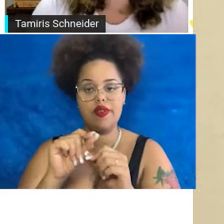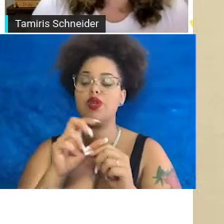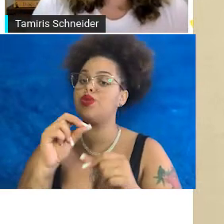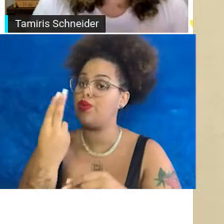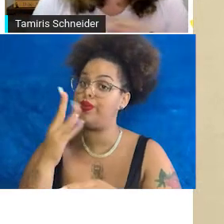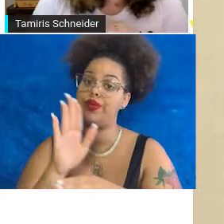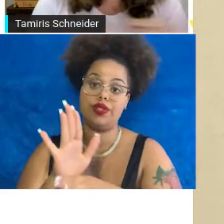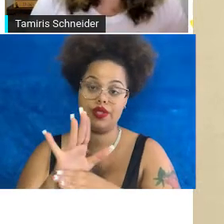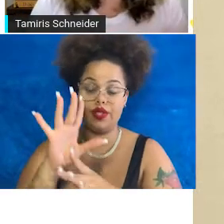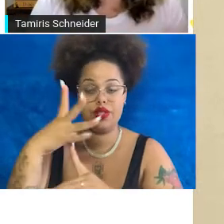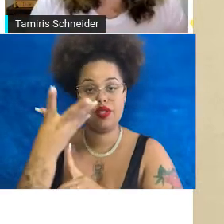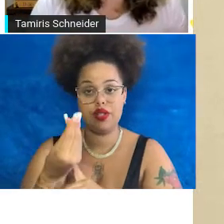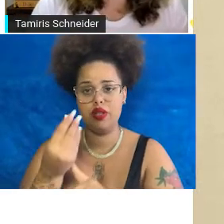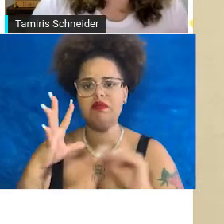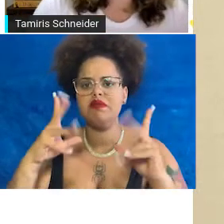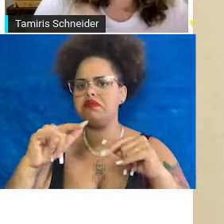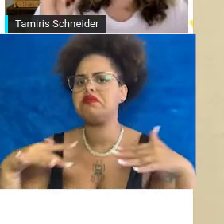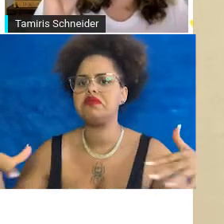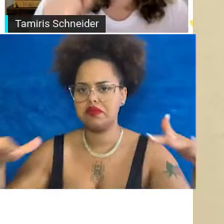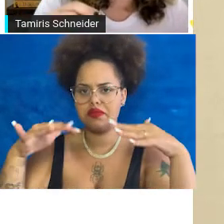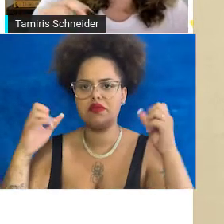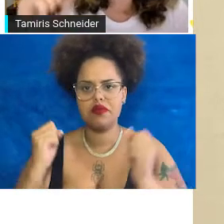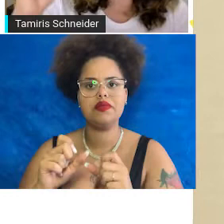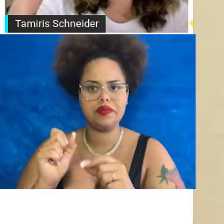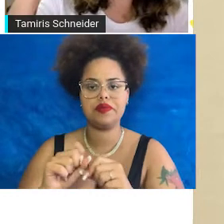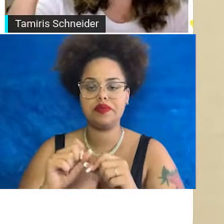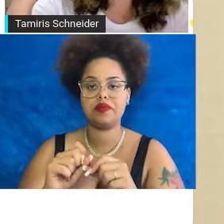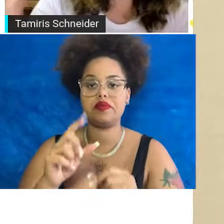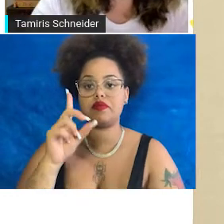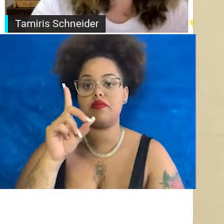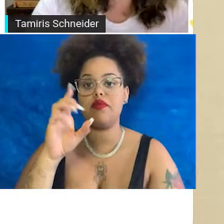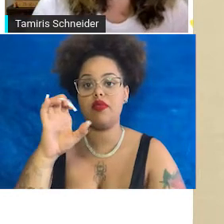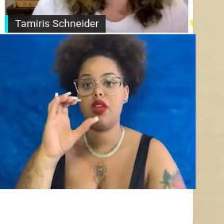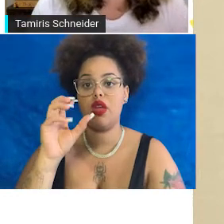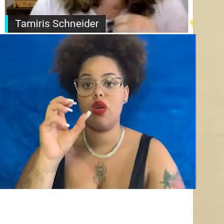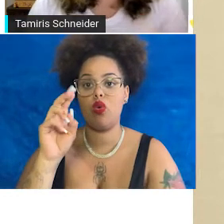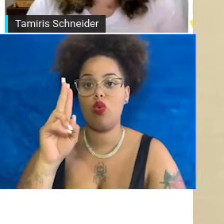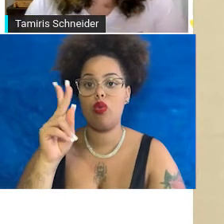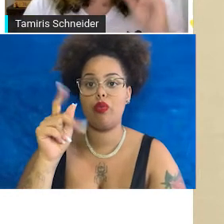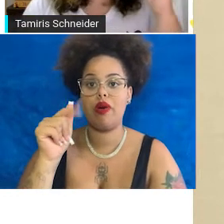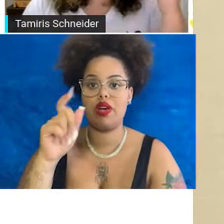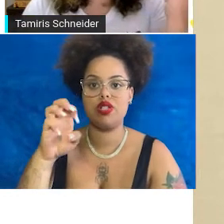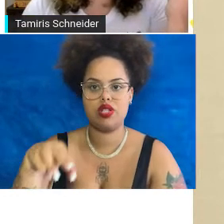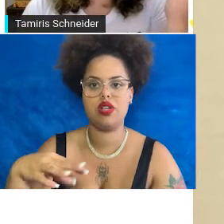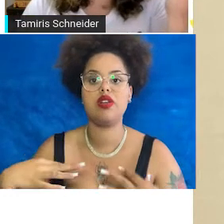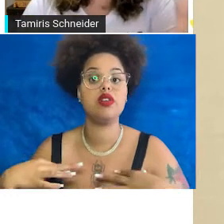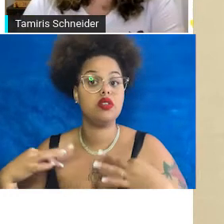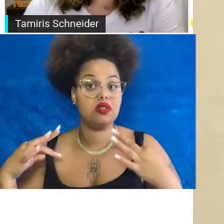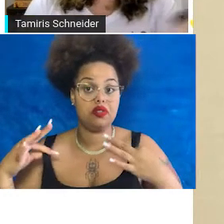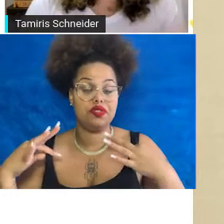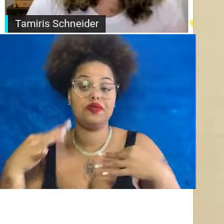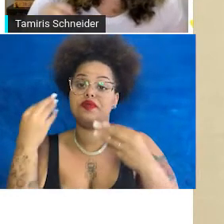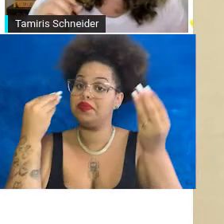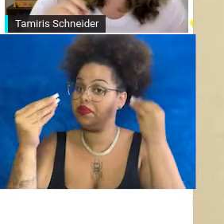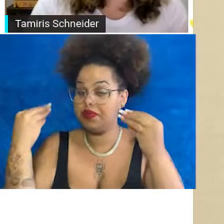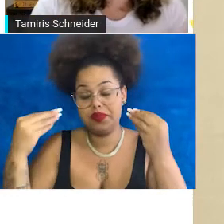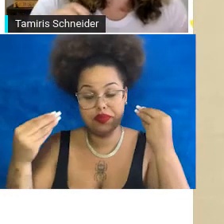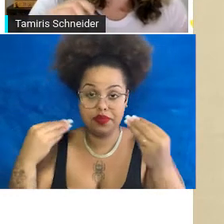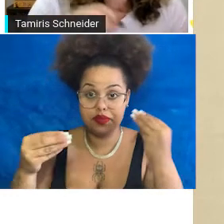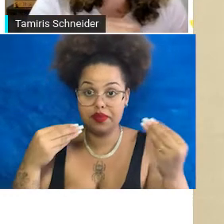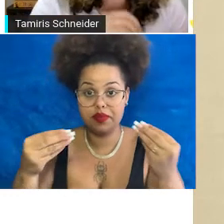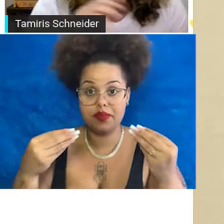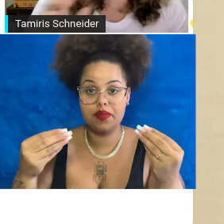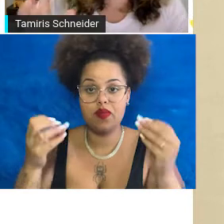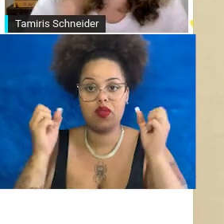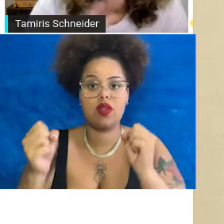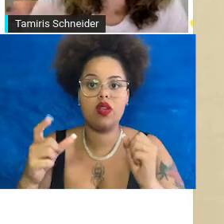assistente. Mas todas as áreas podem fazer. Pode ter uma decupagem de figurino, pode ter uma decupagem do maquiador, pode